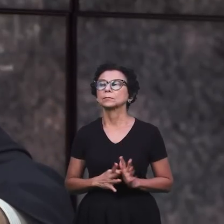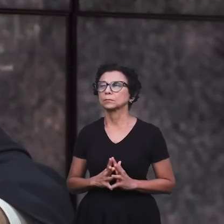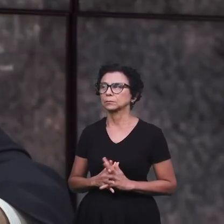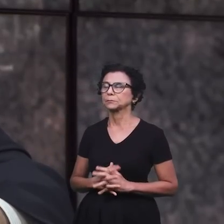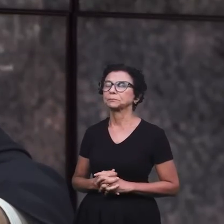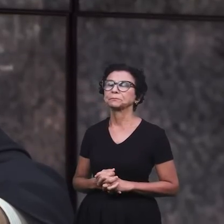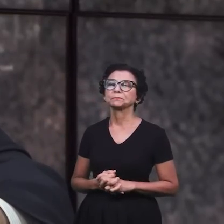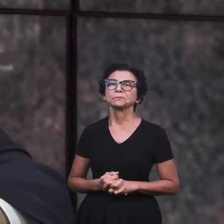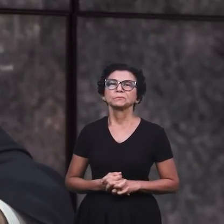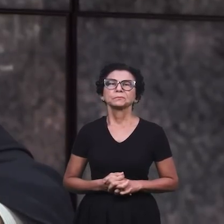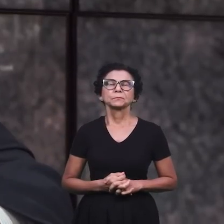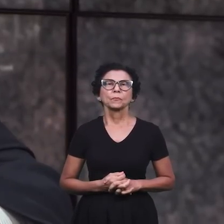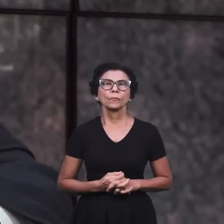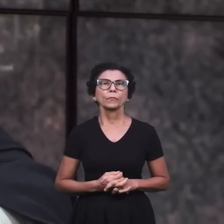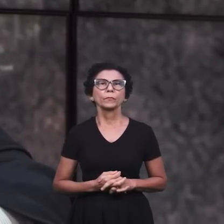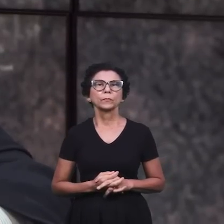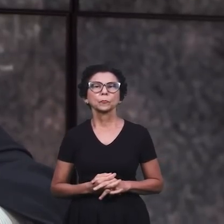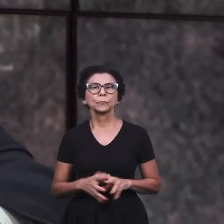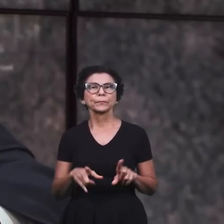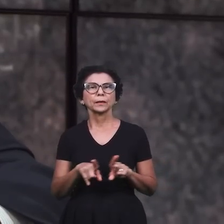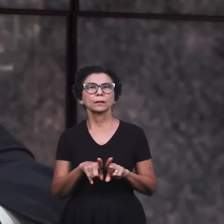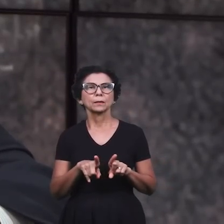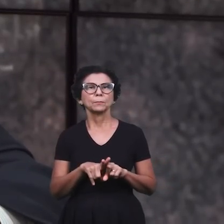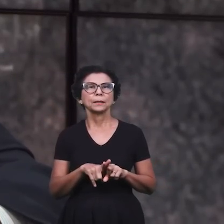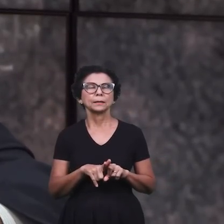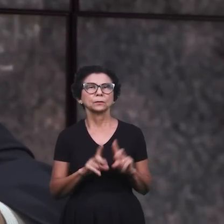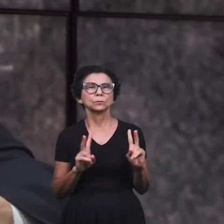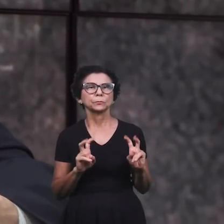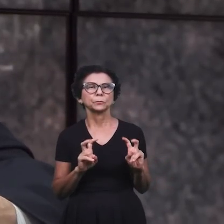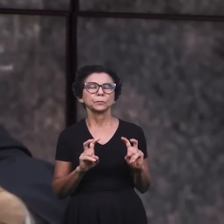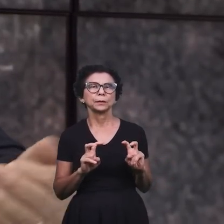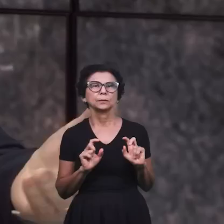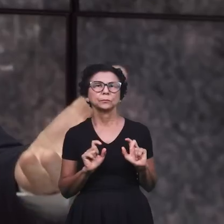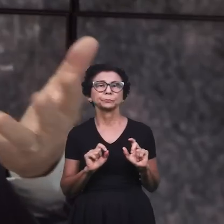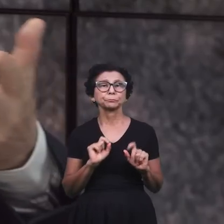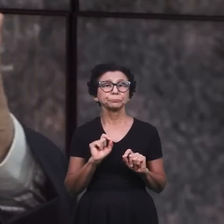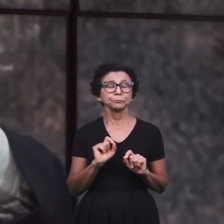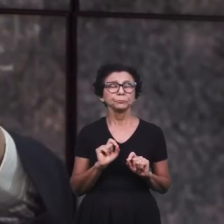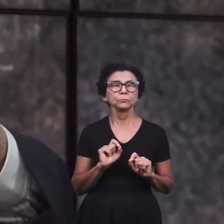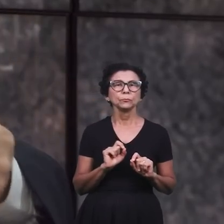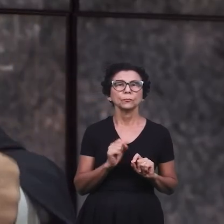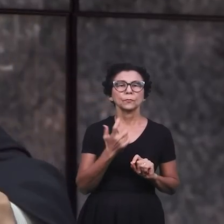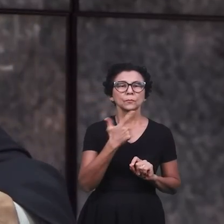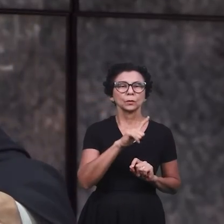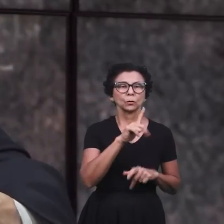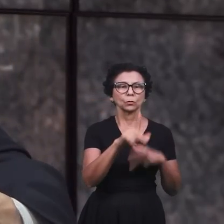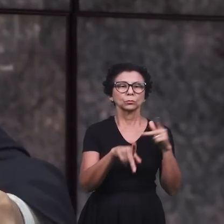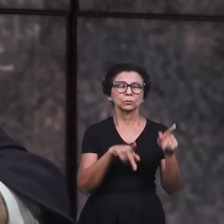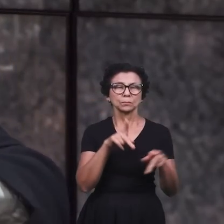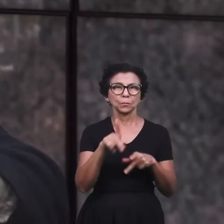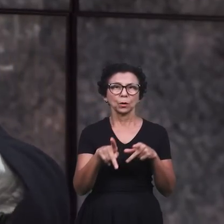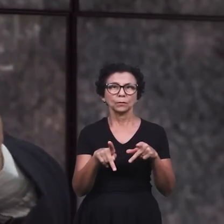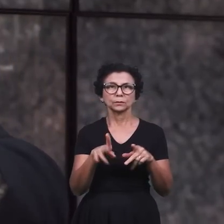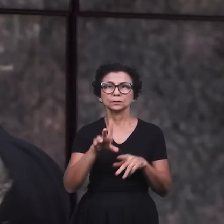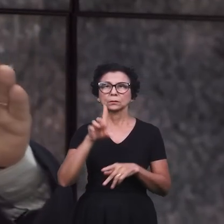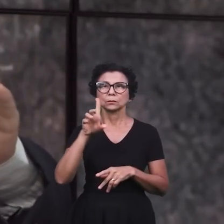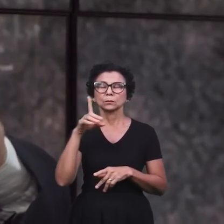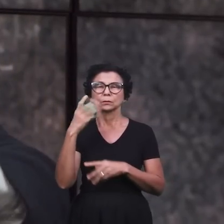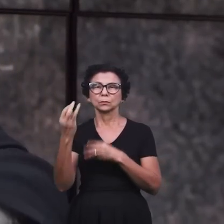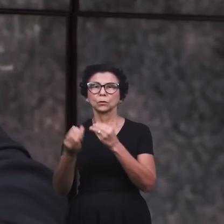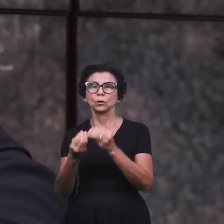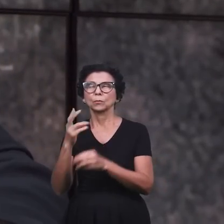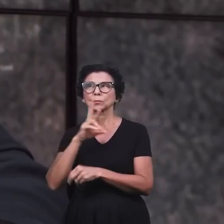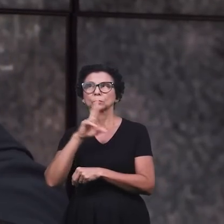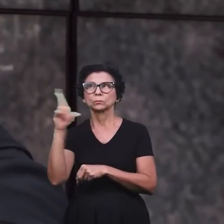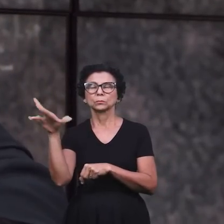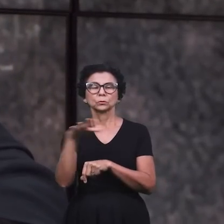falar sobre o Pentecostes e sobre como os gentios passaram a ser chamados, né? A